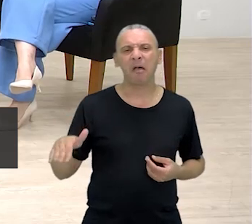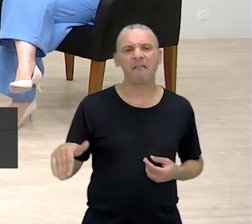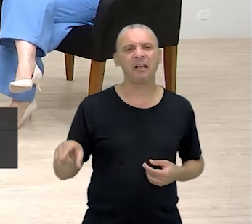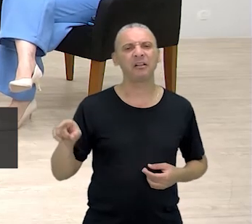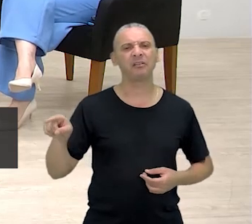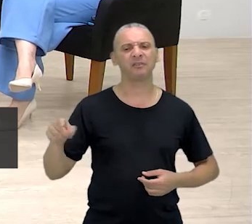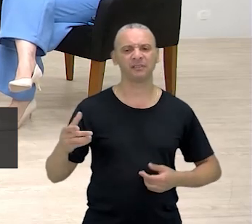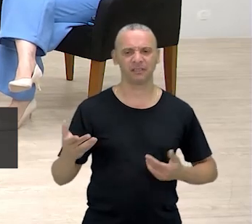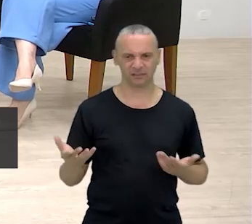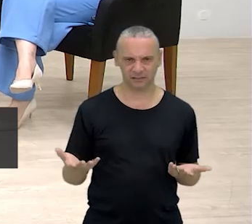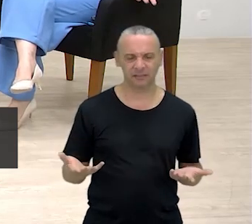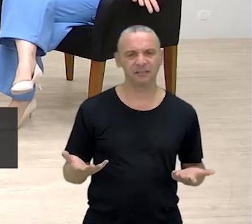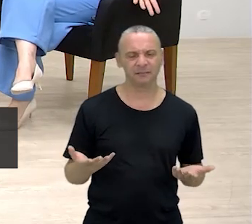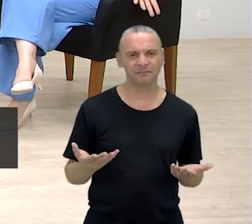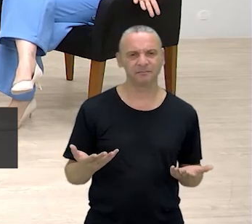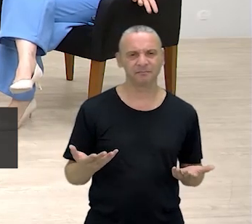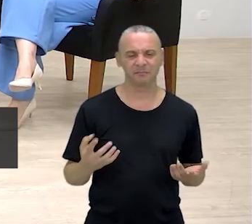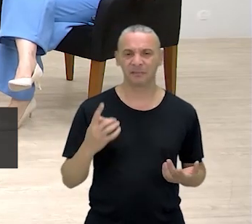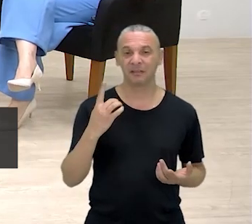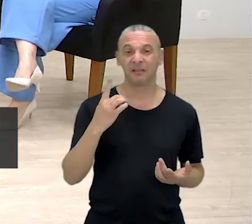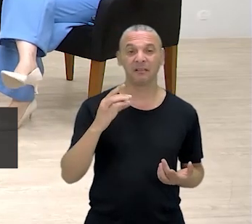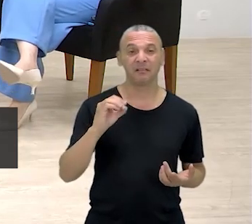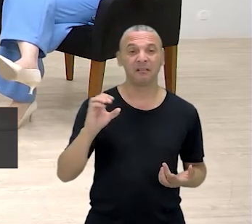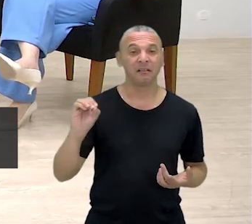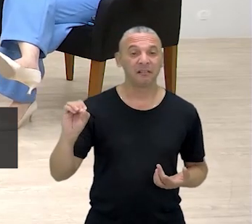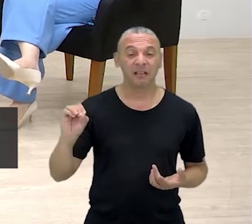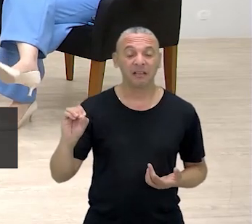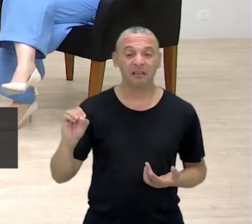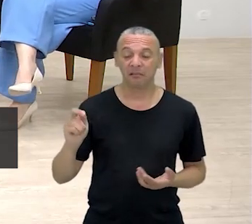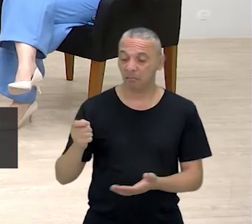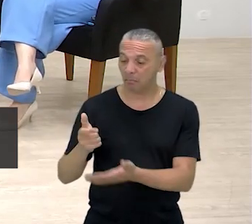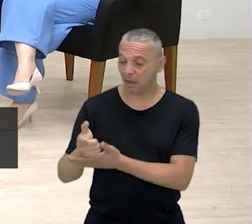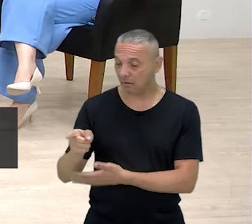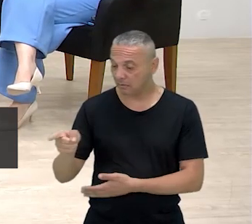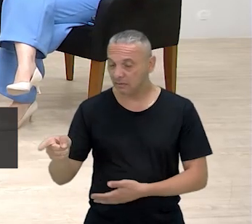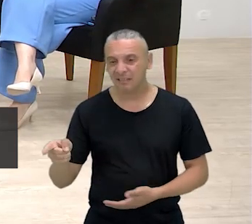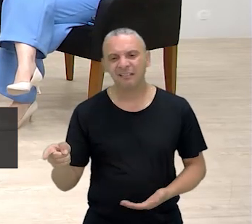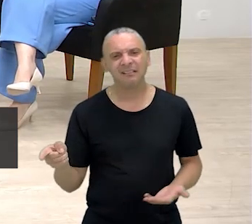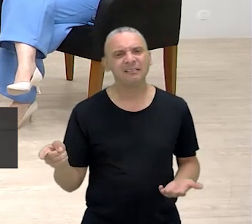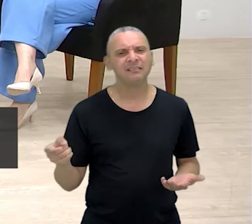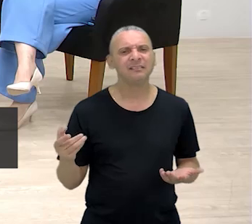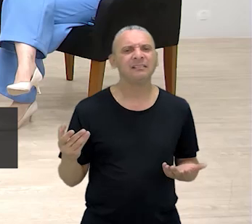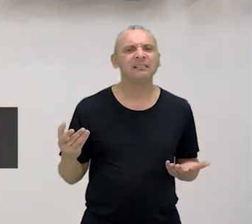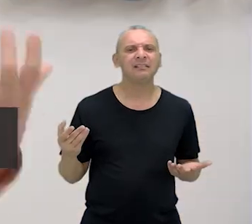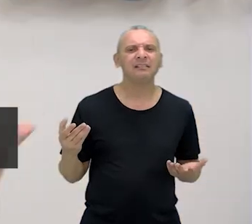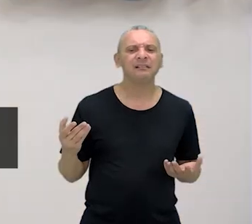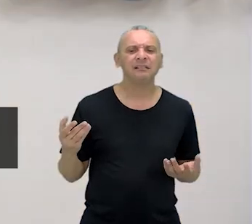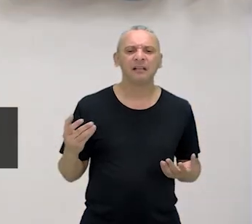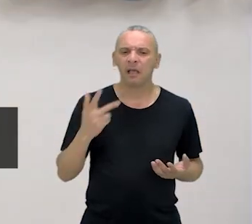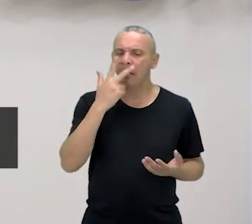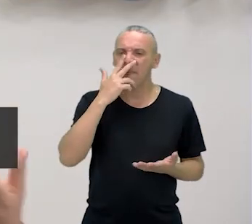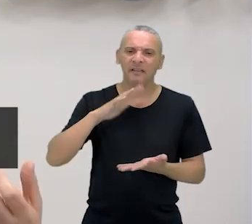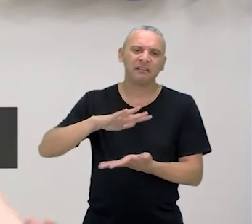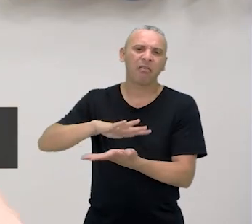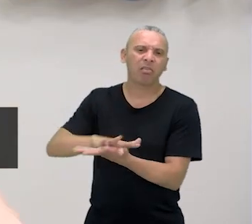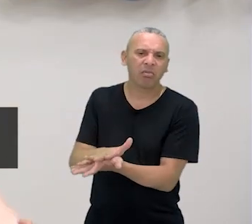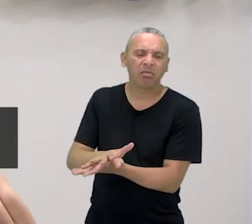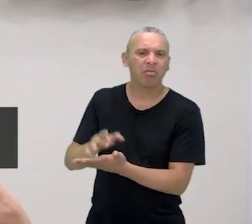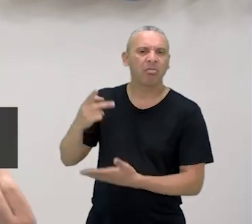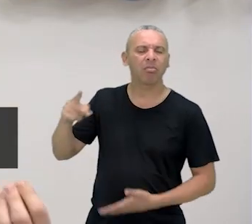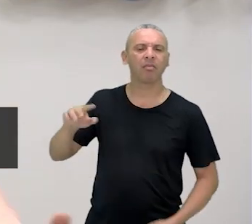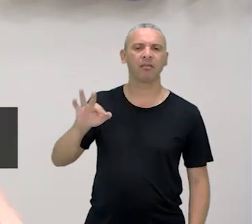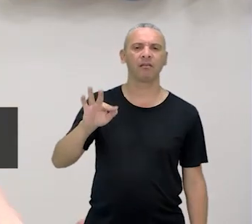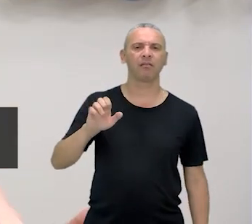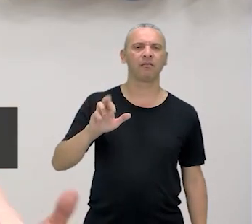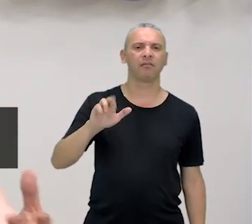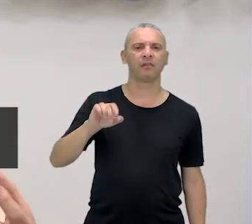palavras, vendido muito barato, mas é assim, por 100 contos de réis, você se vendeu muito barato. Foi assim, o ápice da humilhação do Fernando, né? Ele mostra assim,